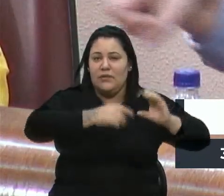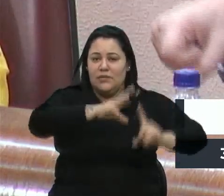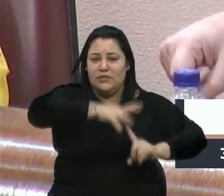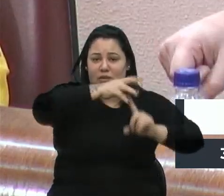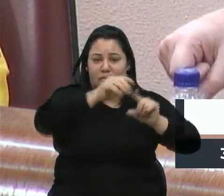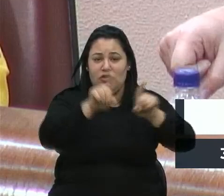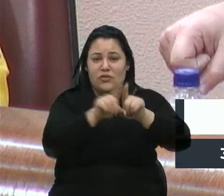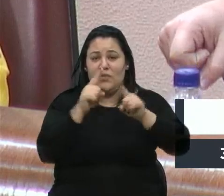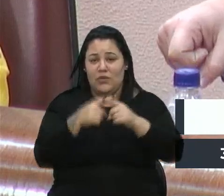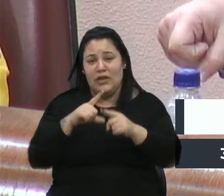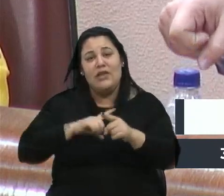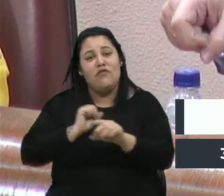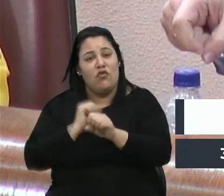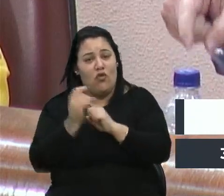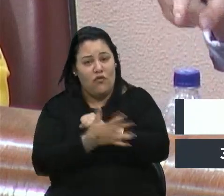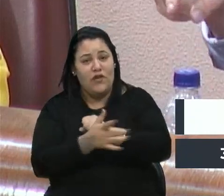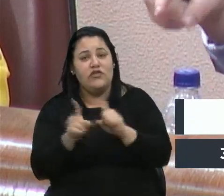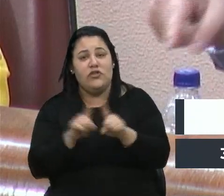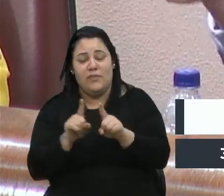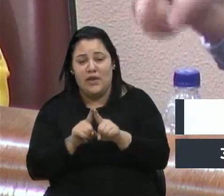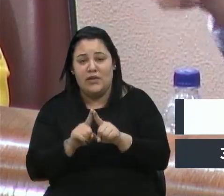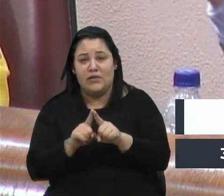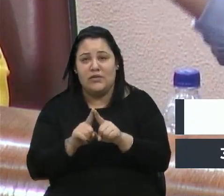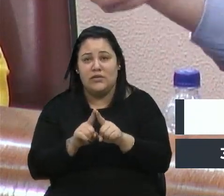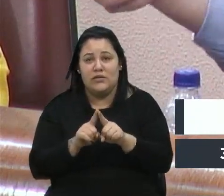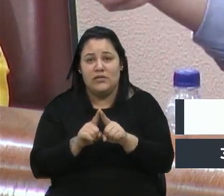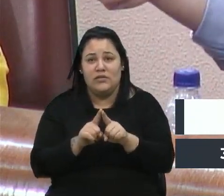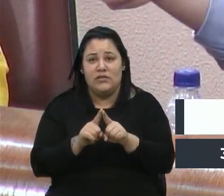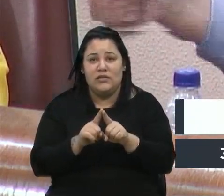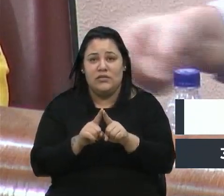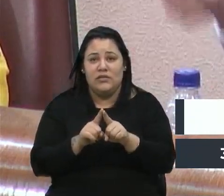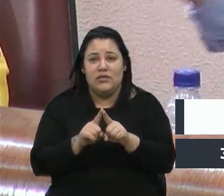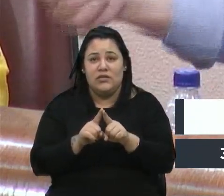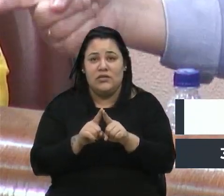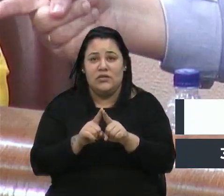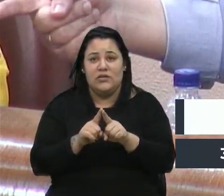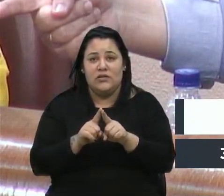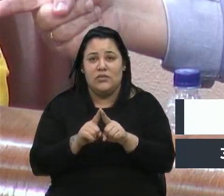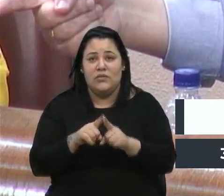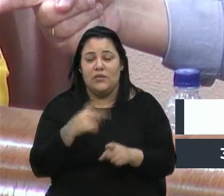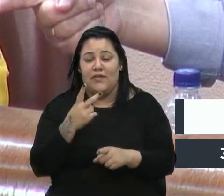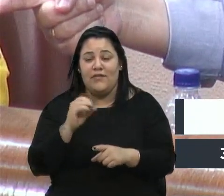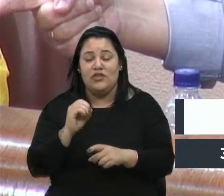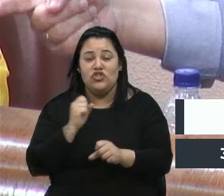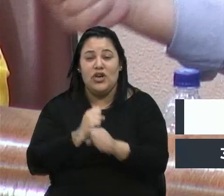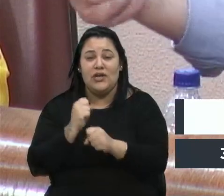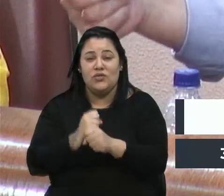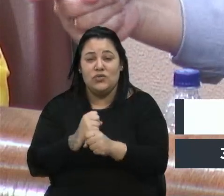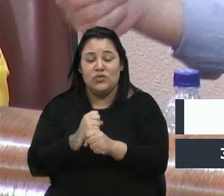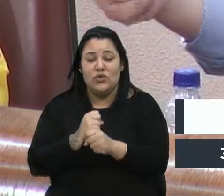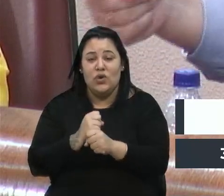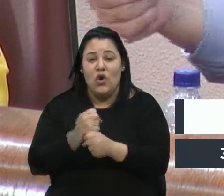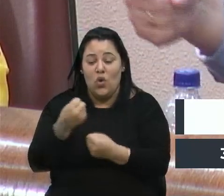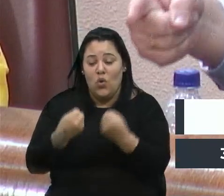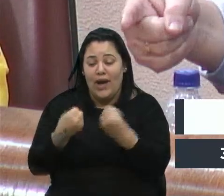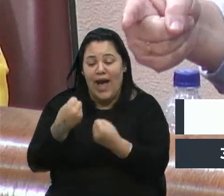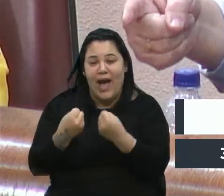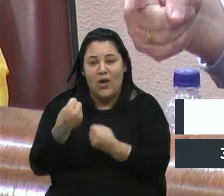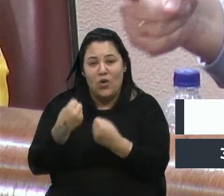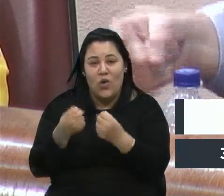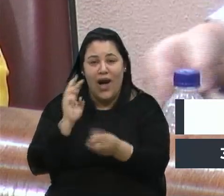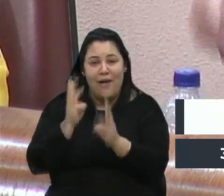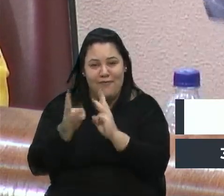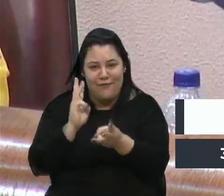causa da pandemia, a vida útil dos veículos para 20 anos. Né, no transporte van